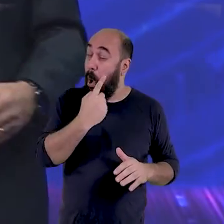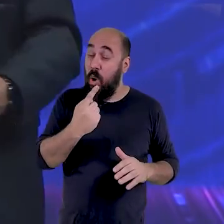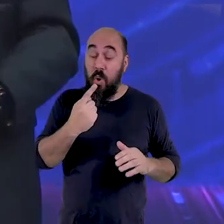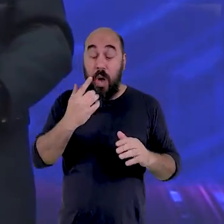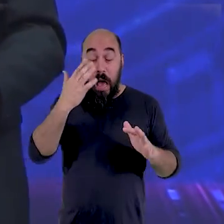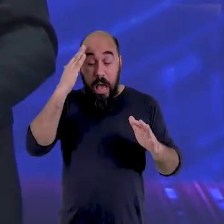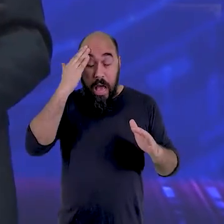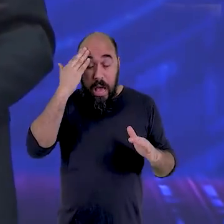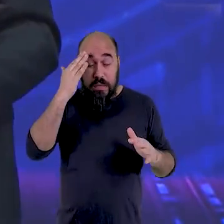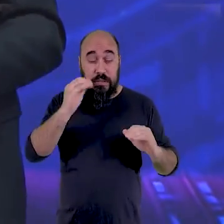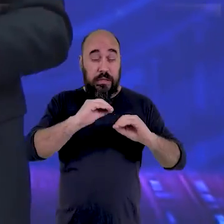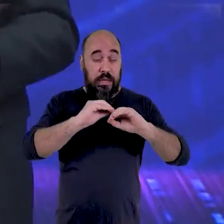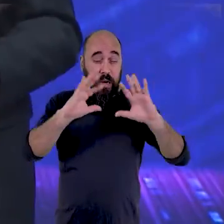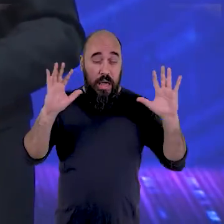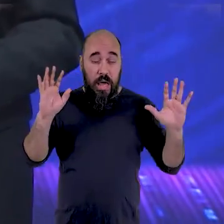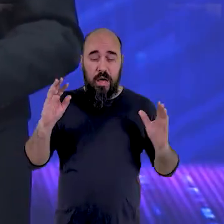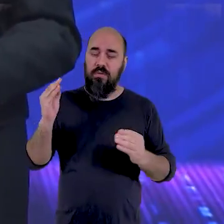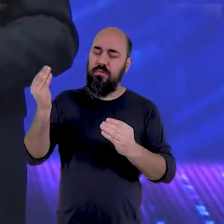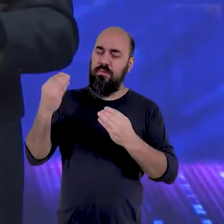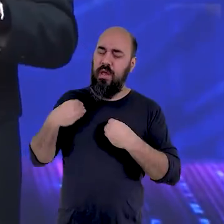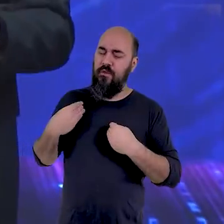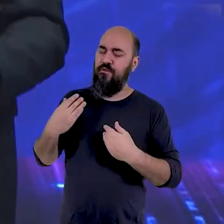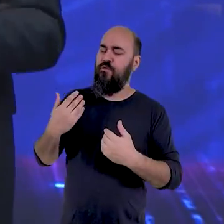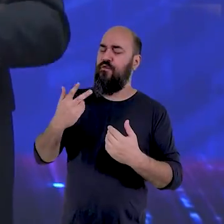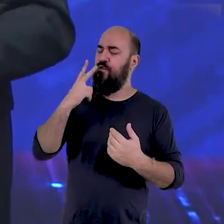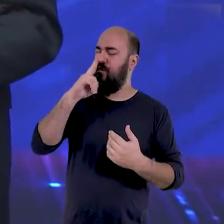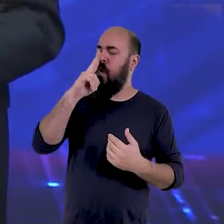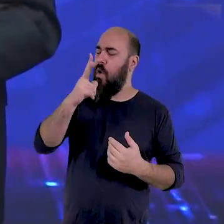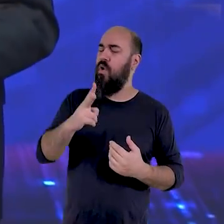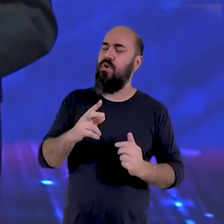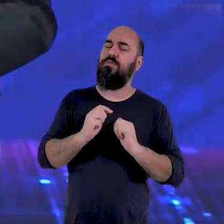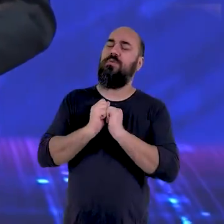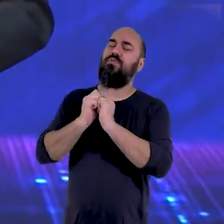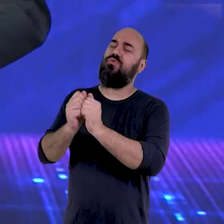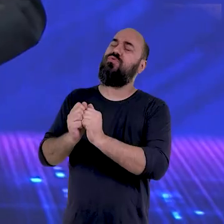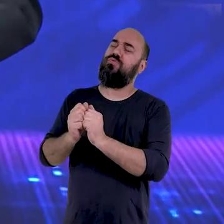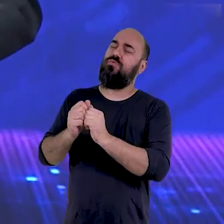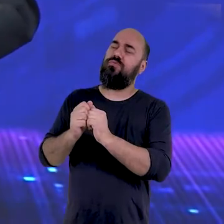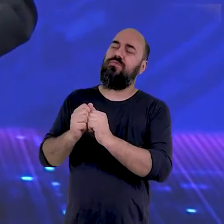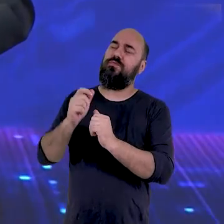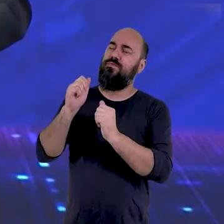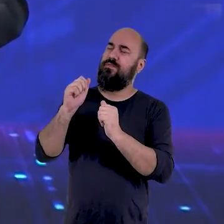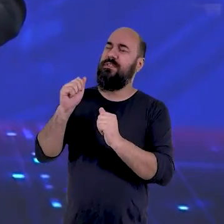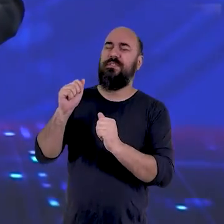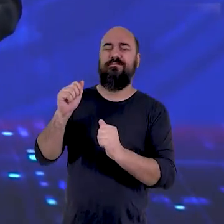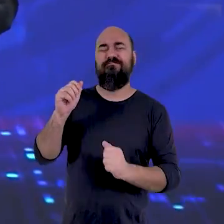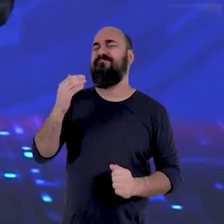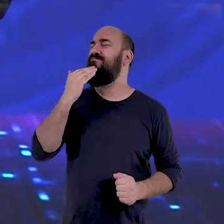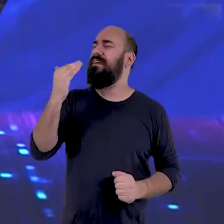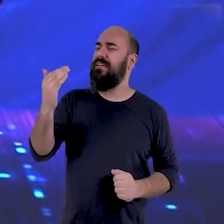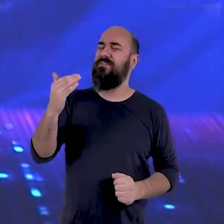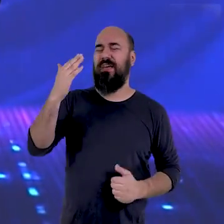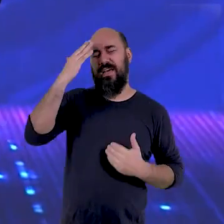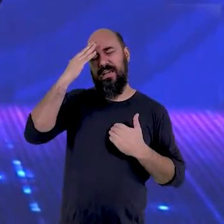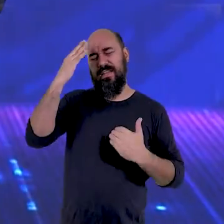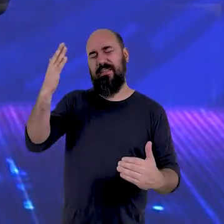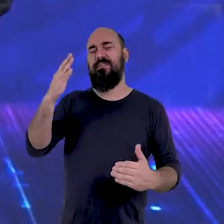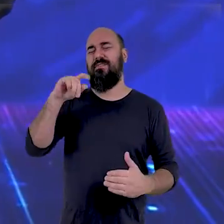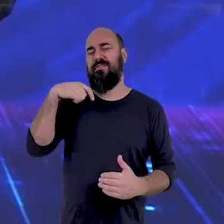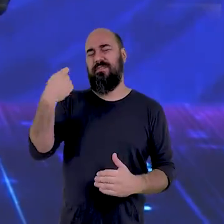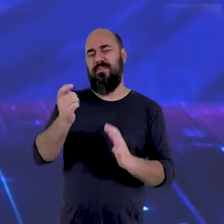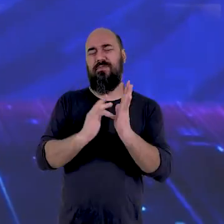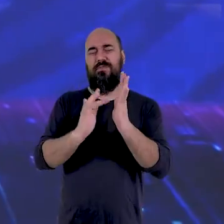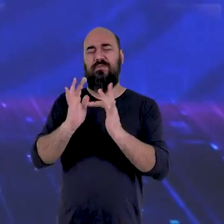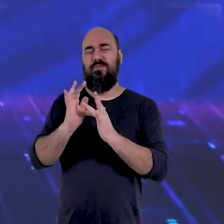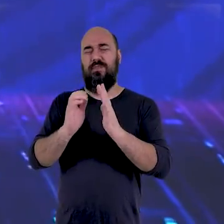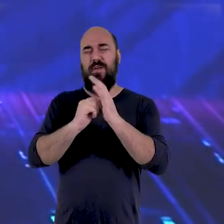ilumina o nosso caminho e nos dá forças para andarmos ao Teu lado. São bênçãos que eu lhe peço, lhe agradeço,